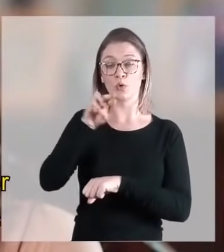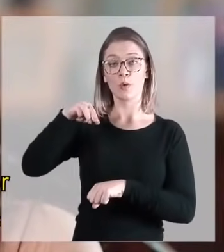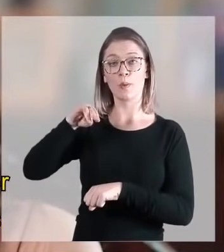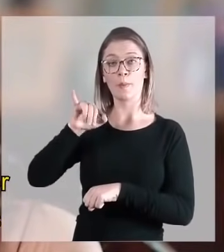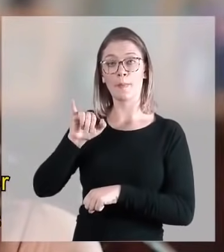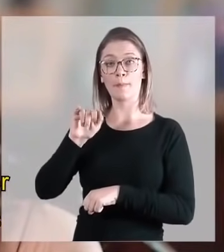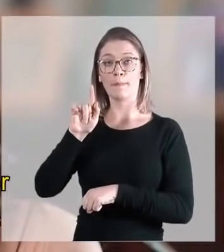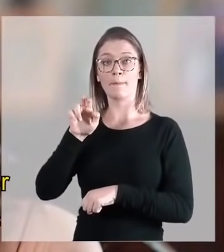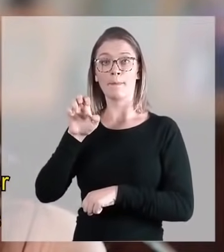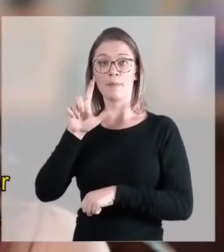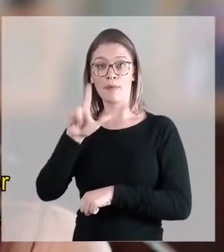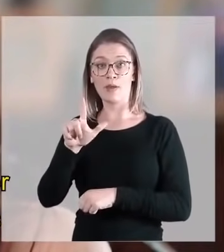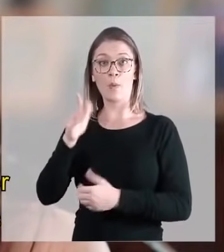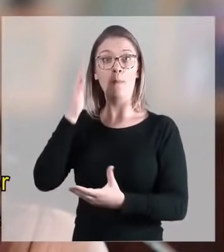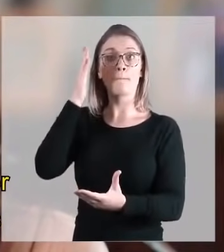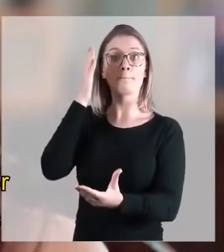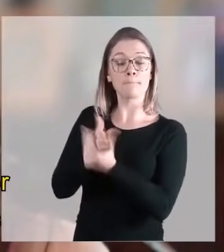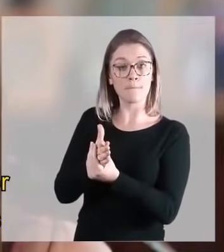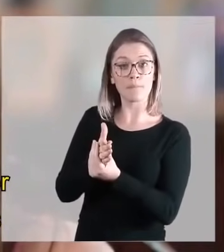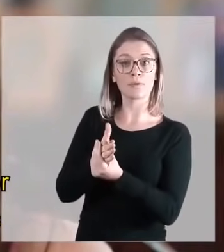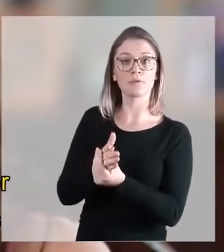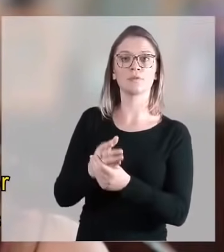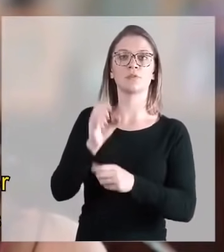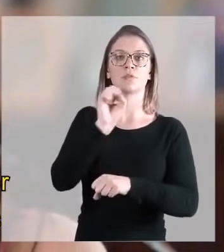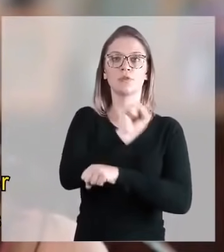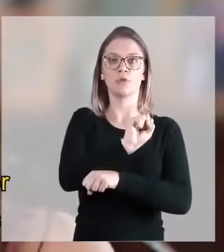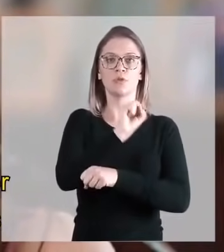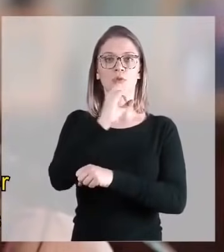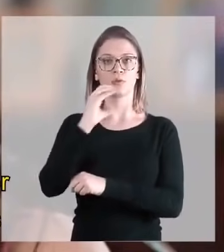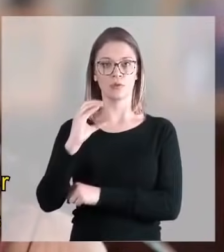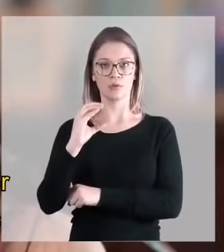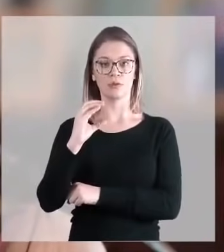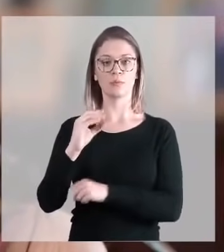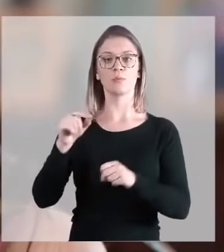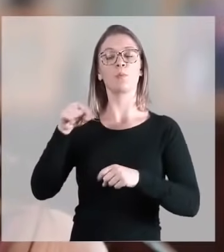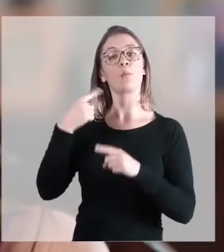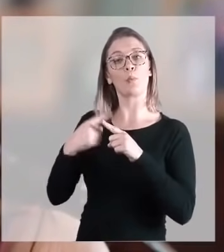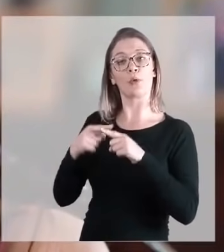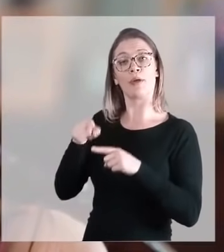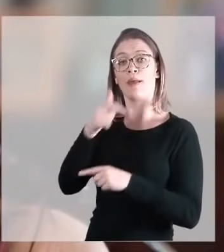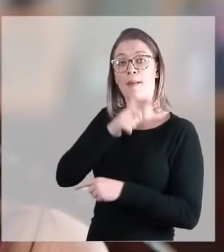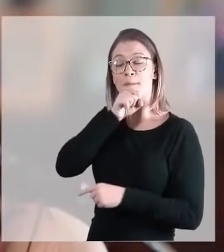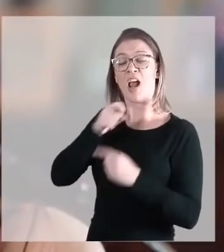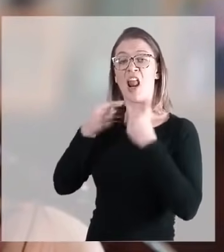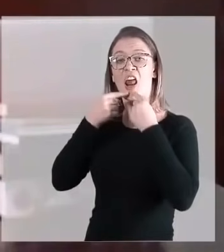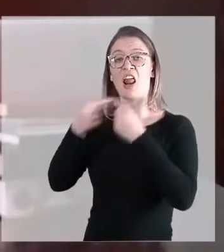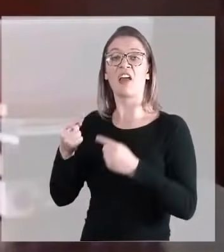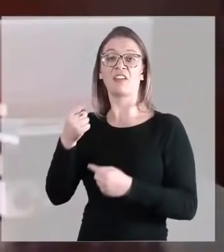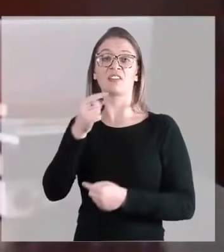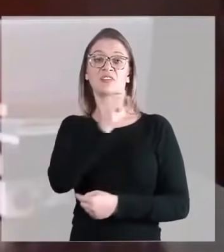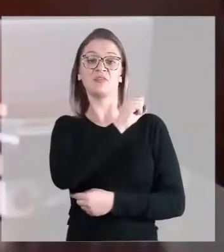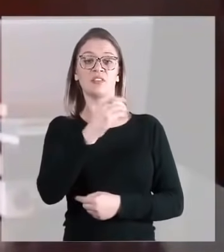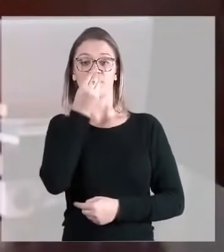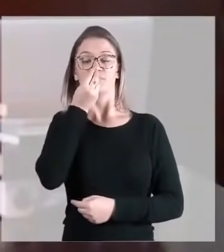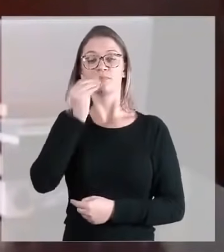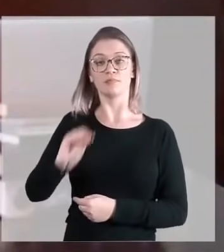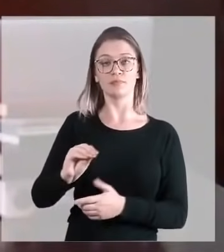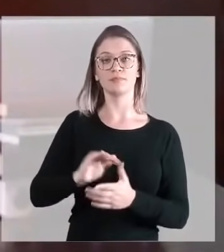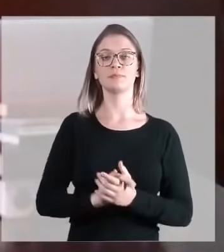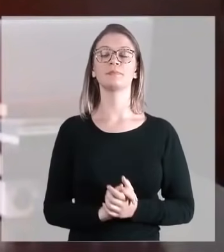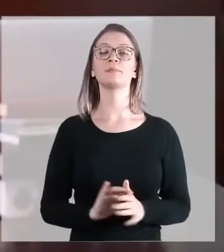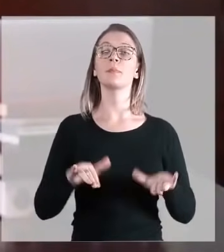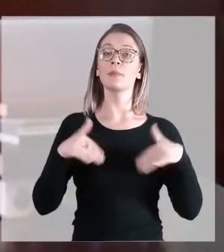processar o estado de Santa Catarina por ter feito pouco caso das reclamações feitas pela mãe e pela aluna. E aí a importância de